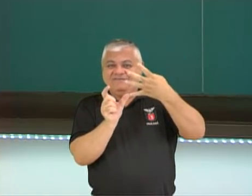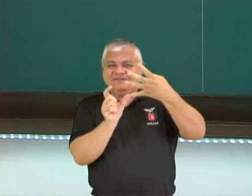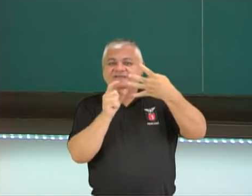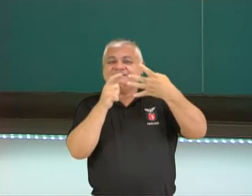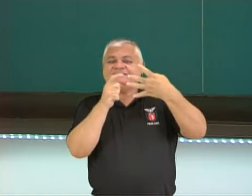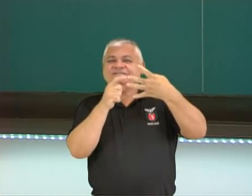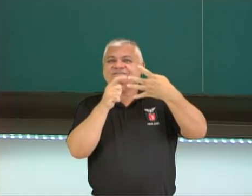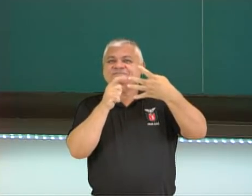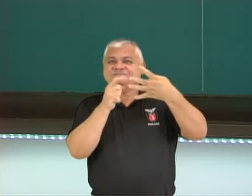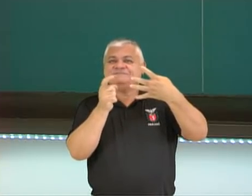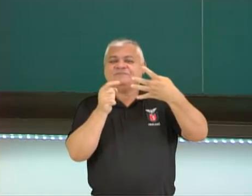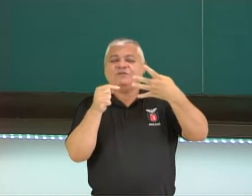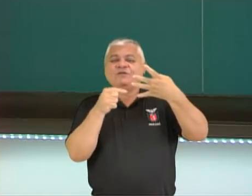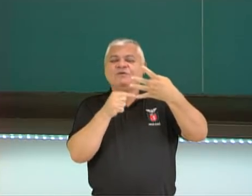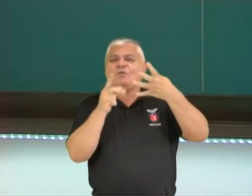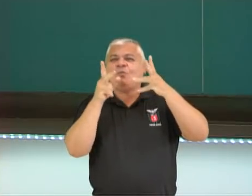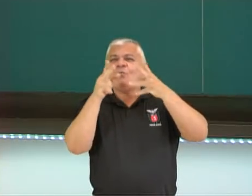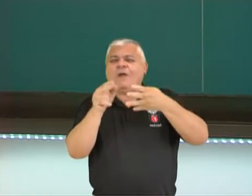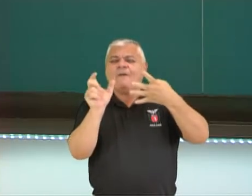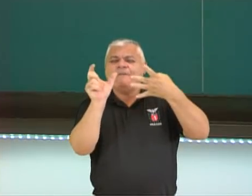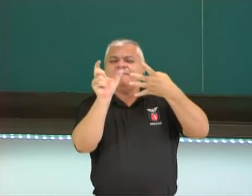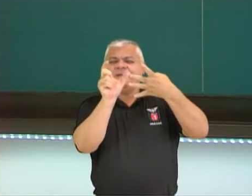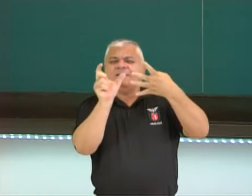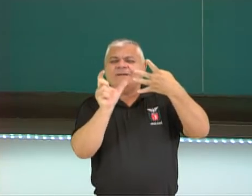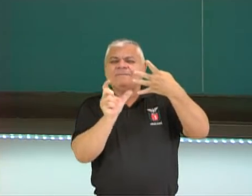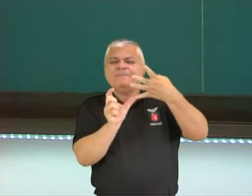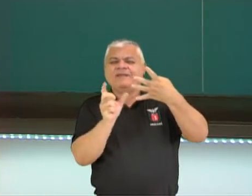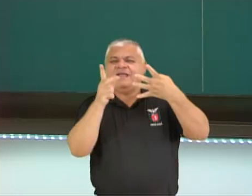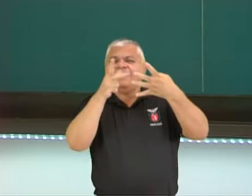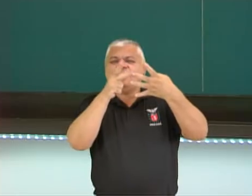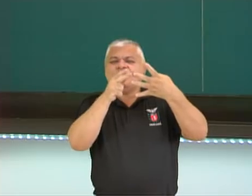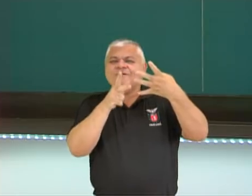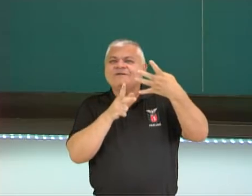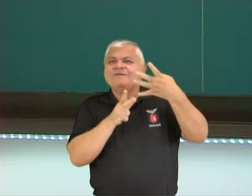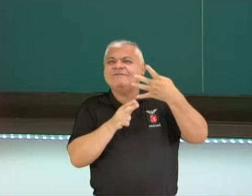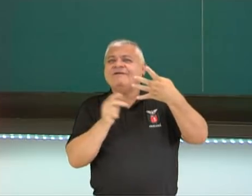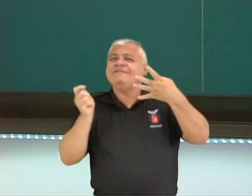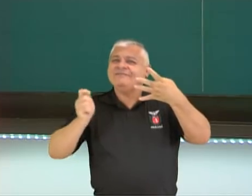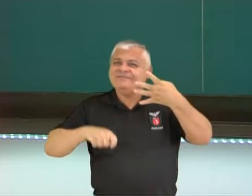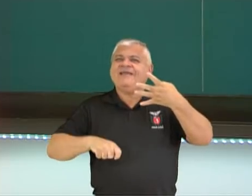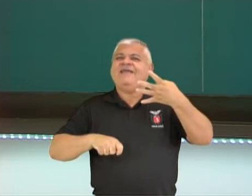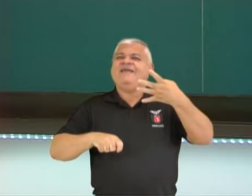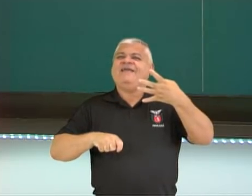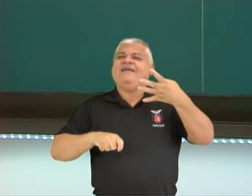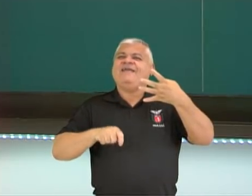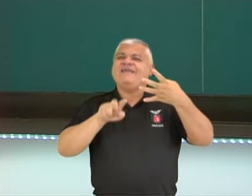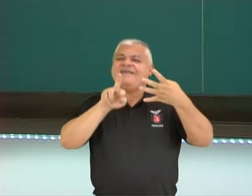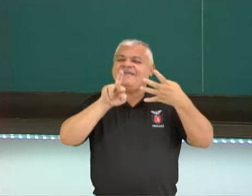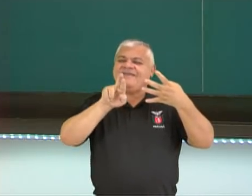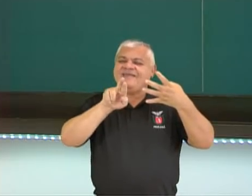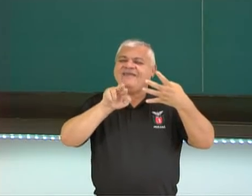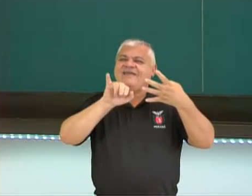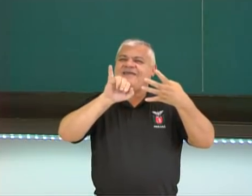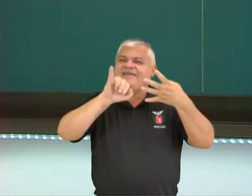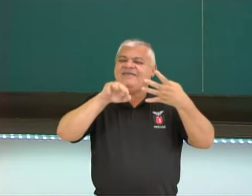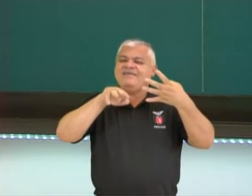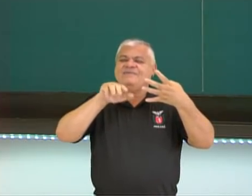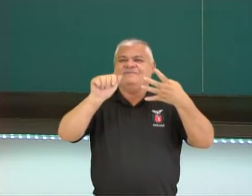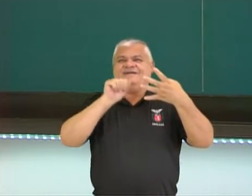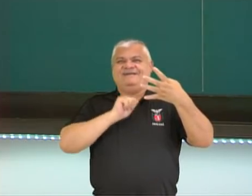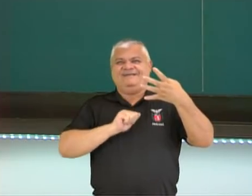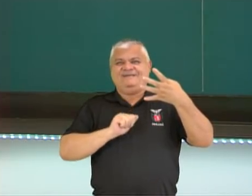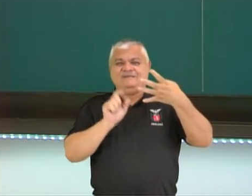segundo combinando rimando como finalzinho do quarto isso é rima agora